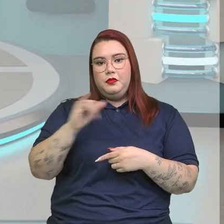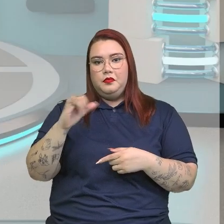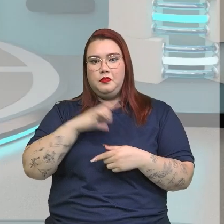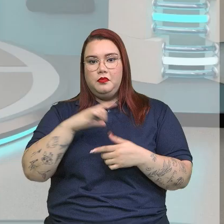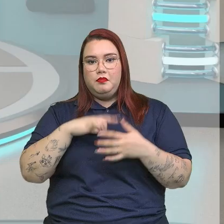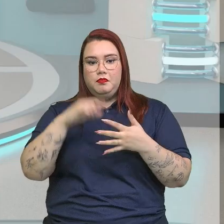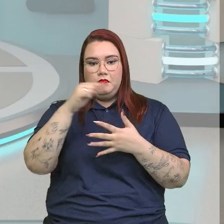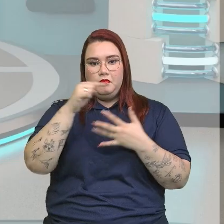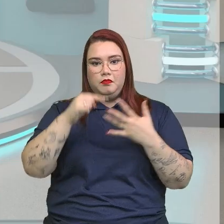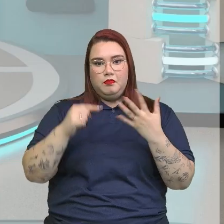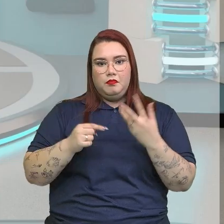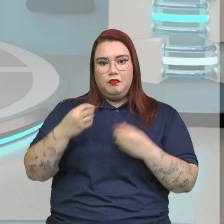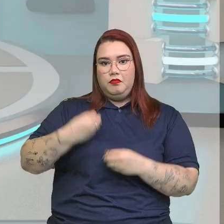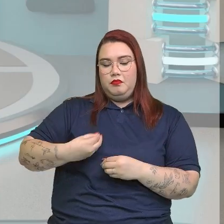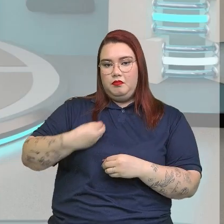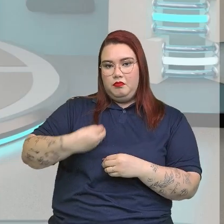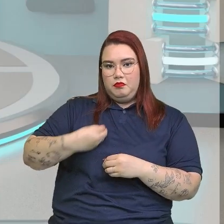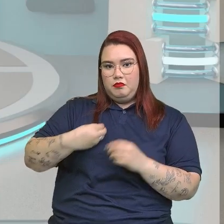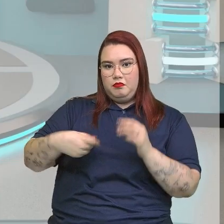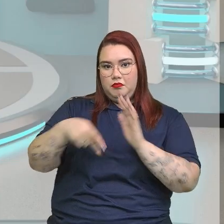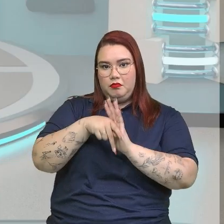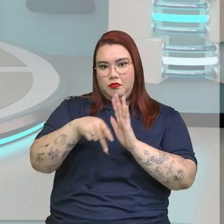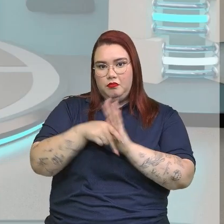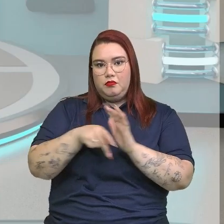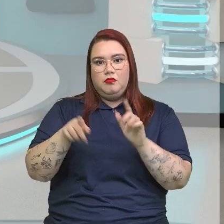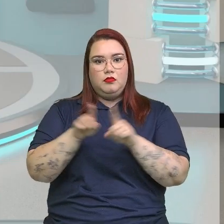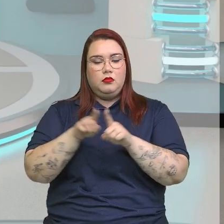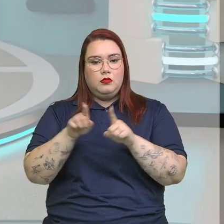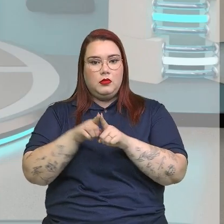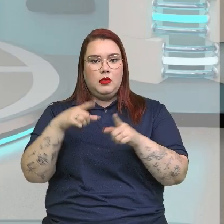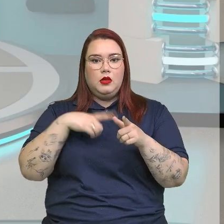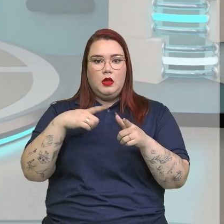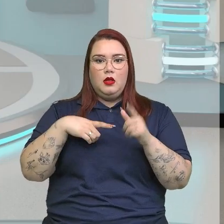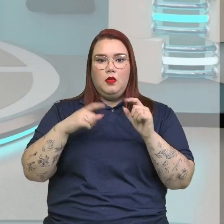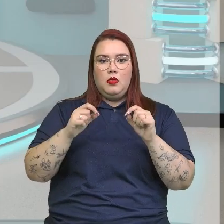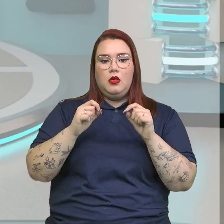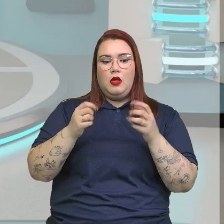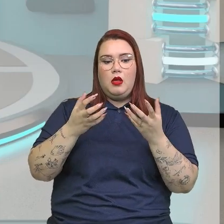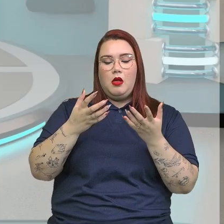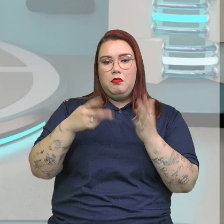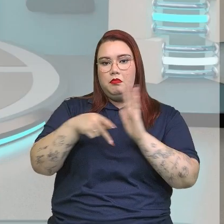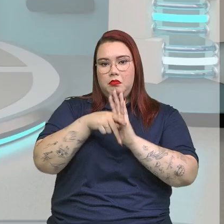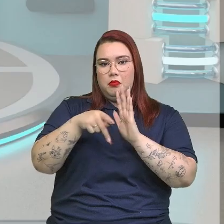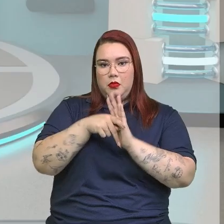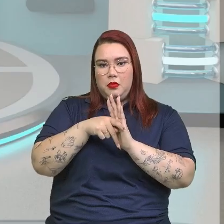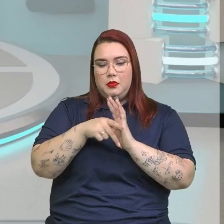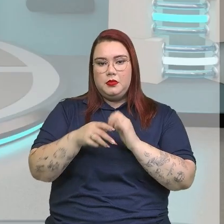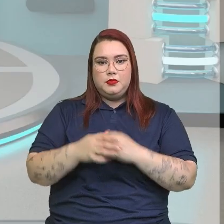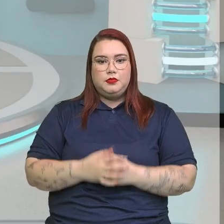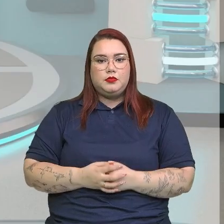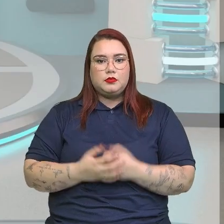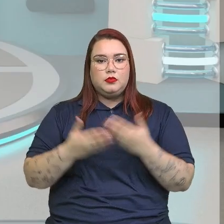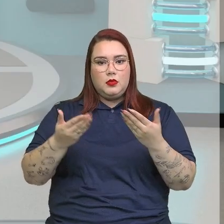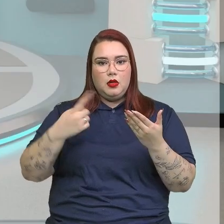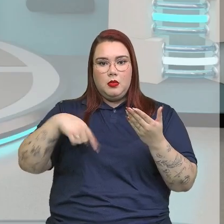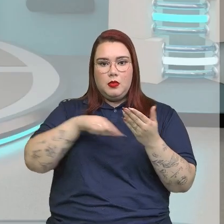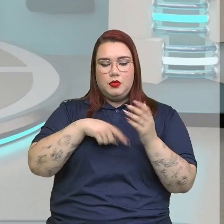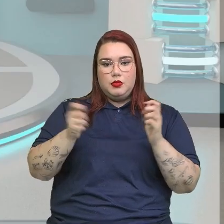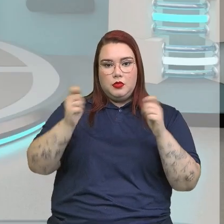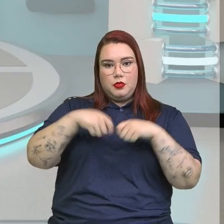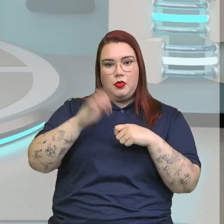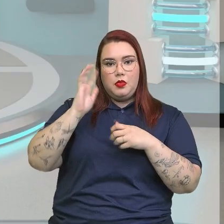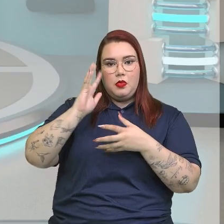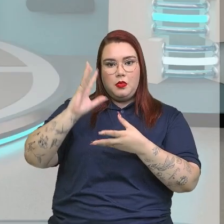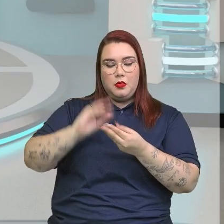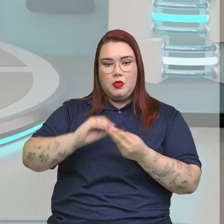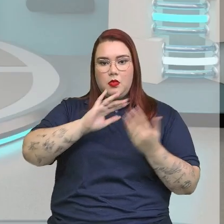questões existenciais e também estará ali um tanto fragmentado, certo? Para que a gente possa compreender bem esse